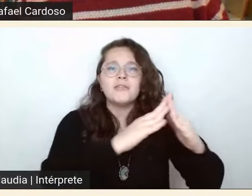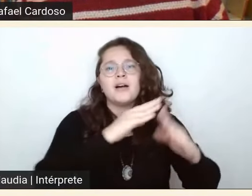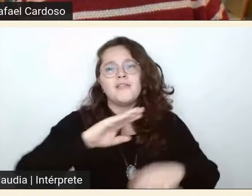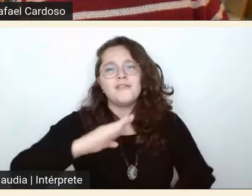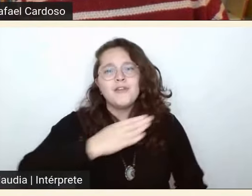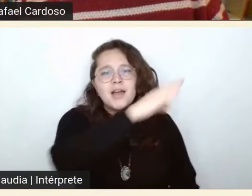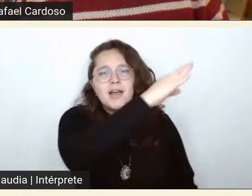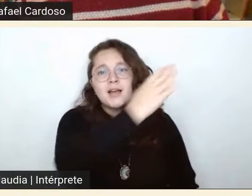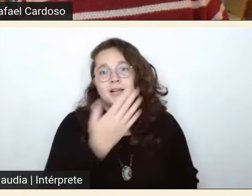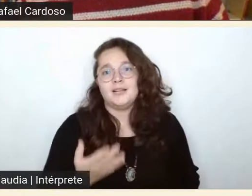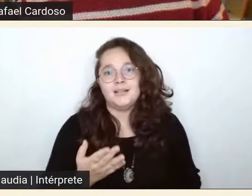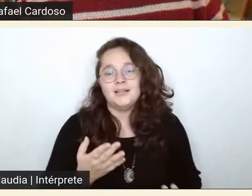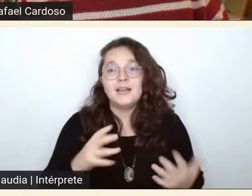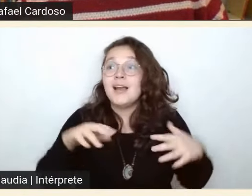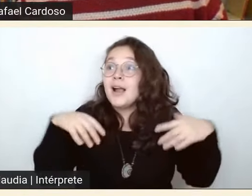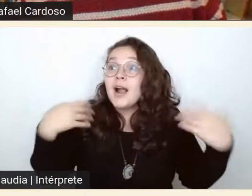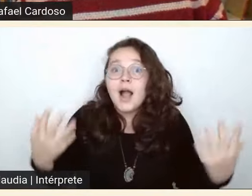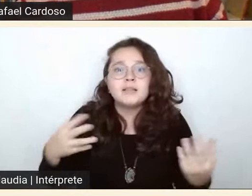imprensa